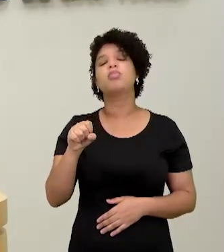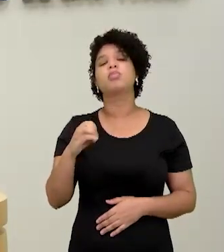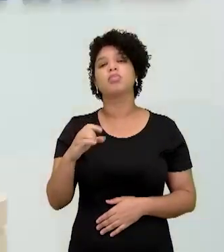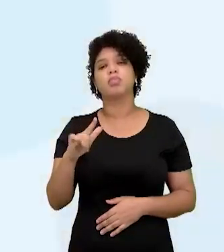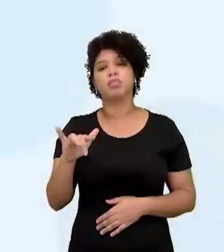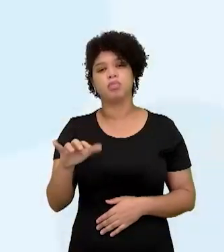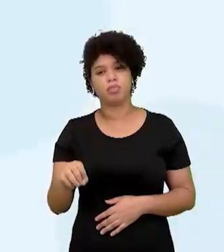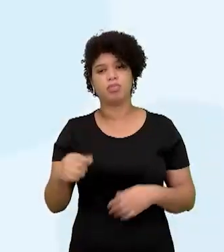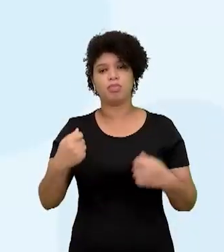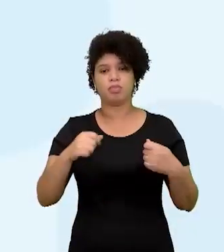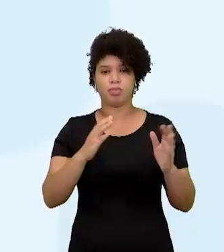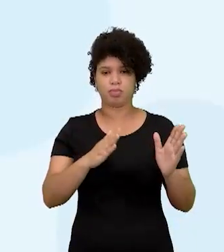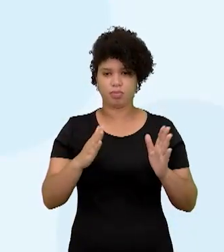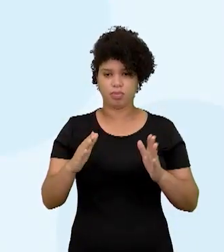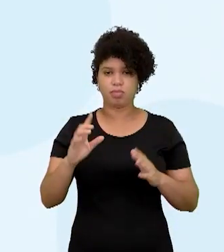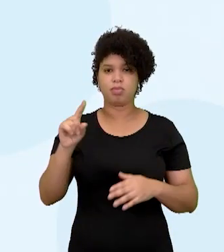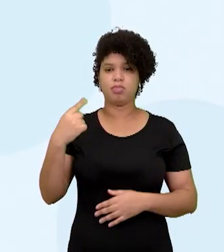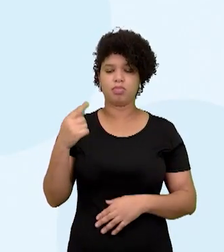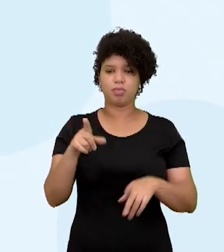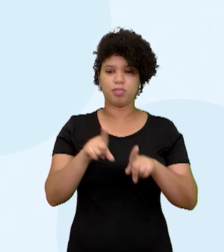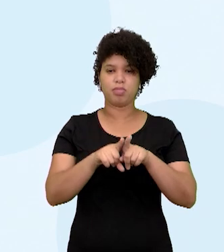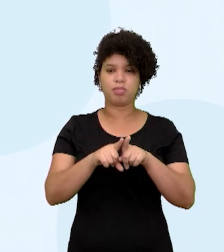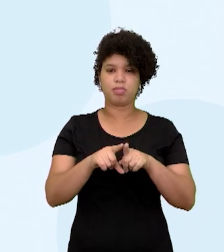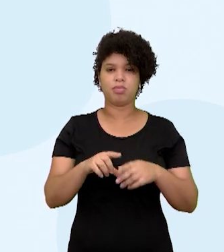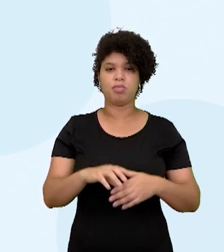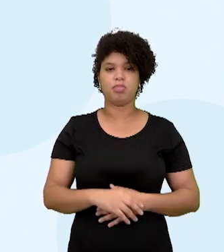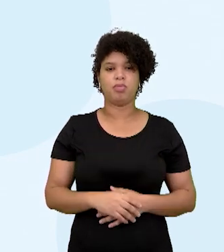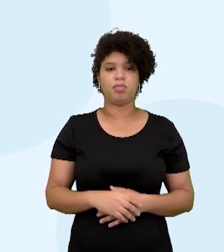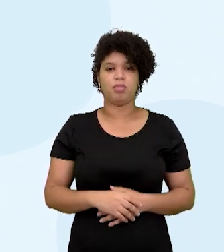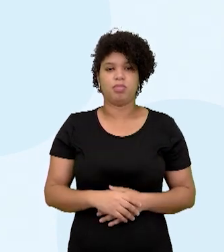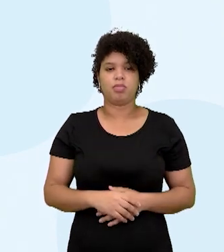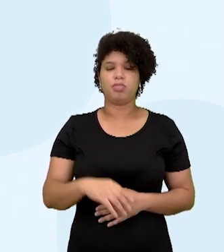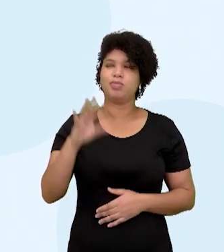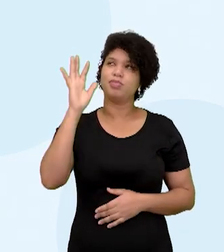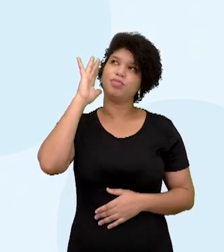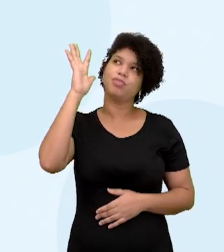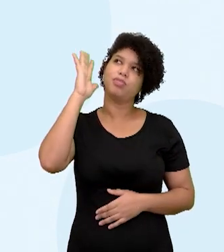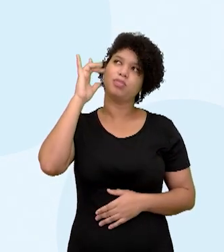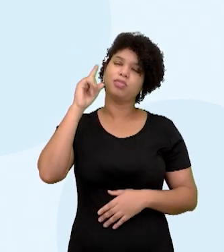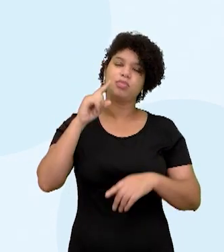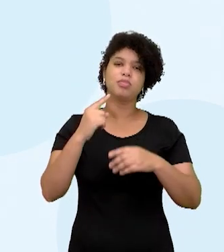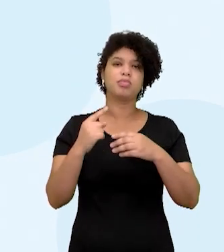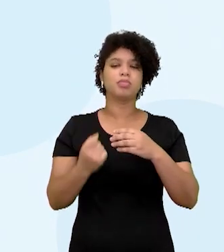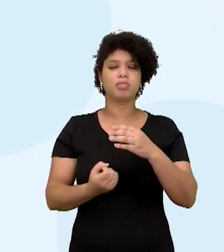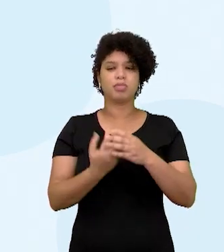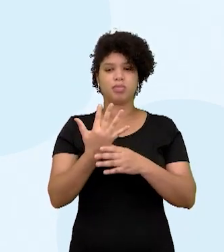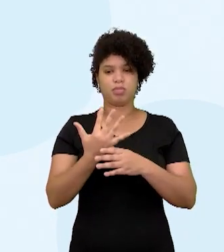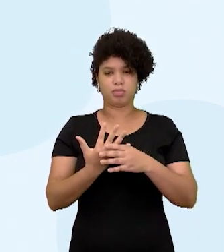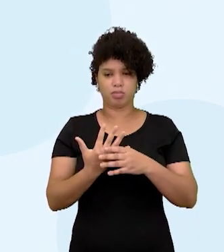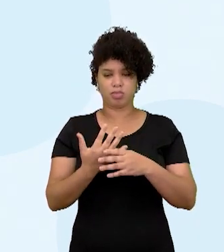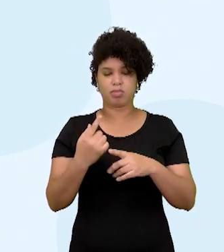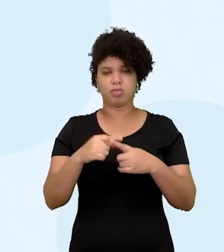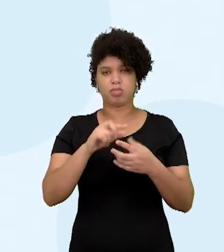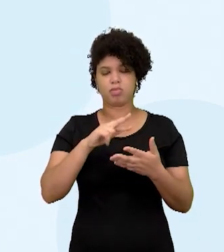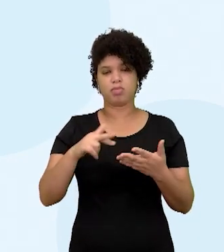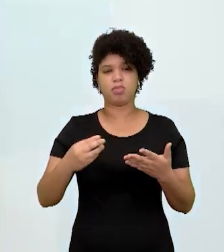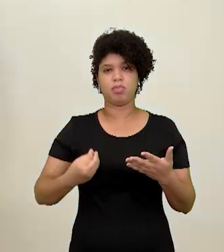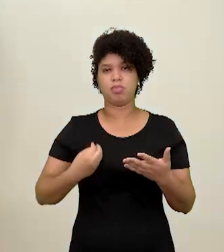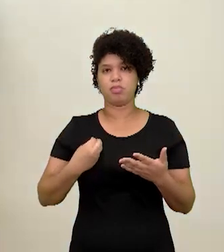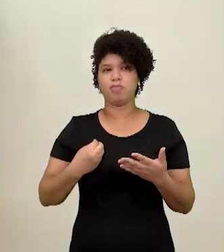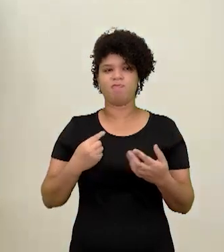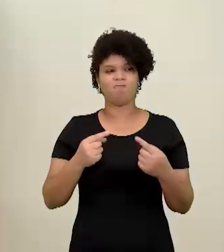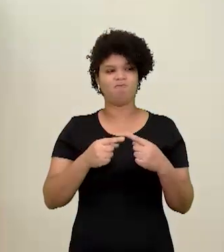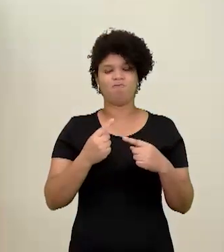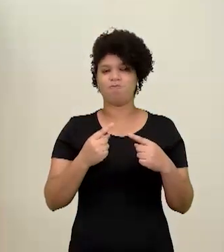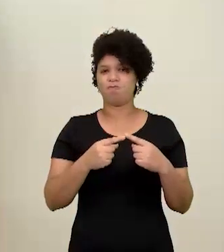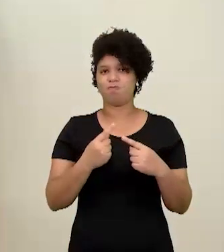organização. Aí depois também, olha só, imaginação criativa. Por quê? Porque muitas coisas que aconteceram não